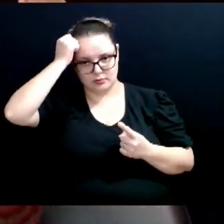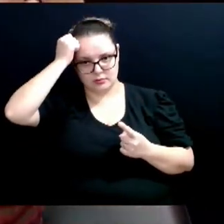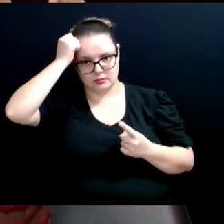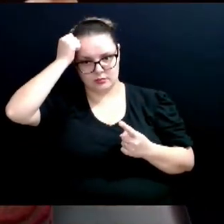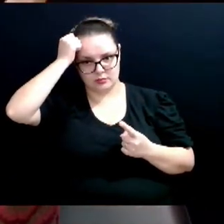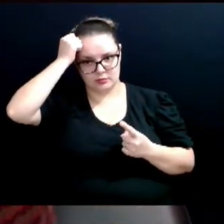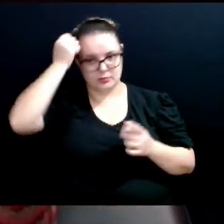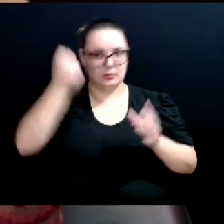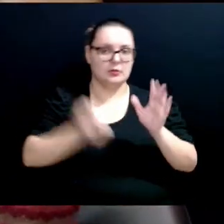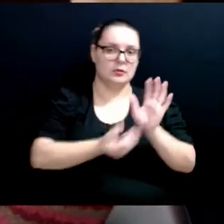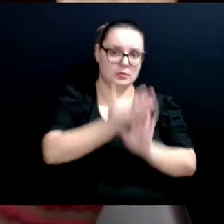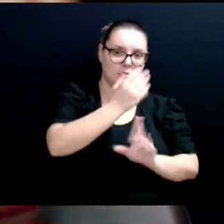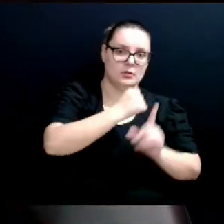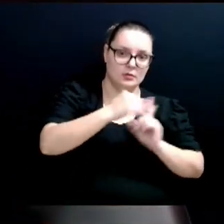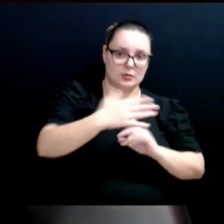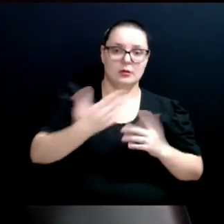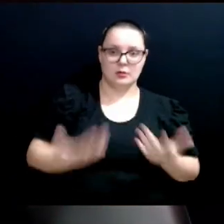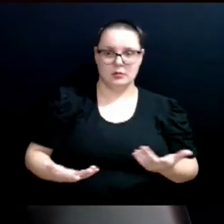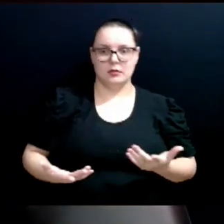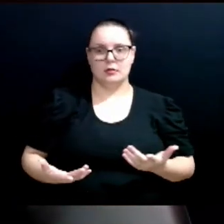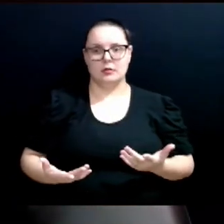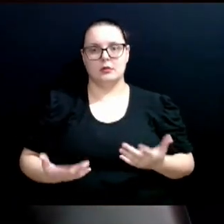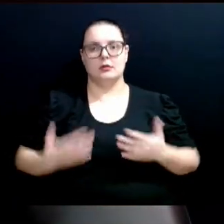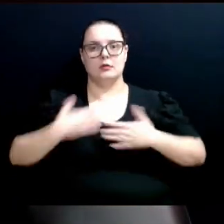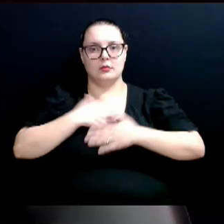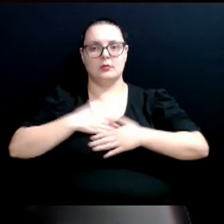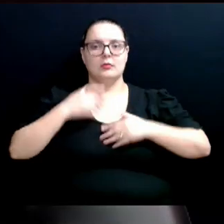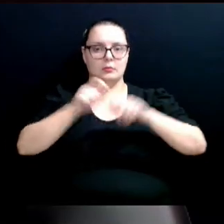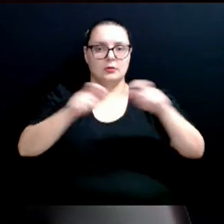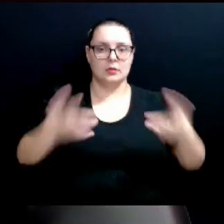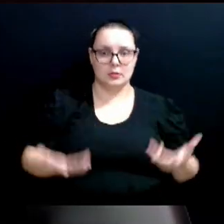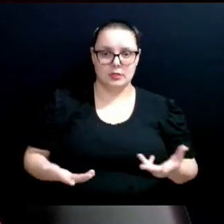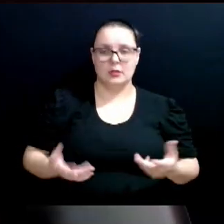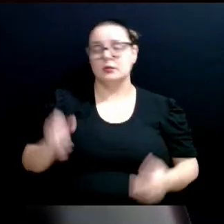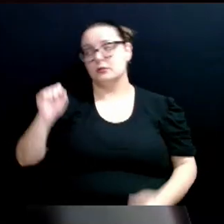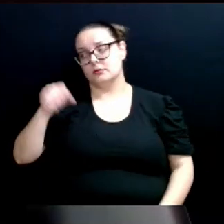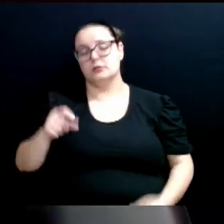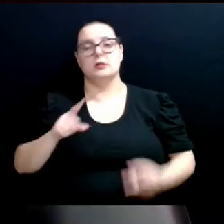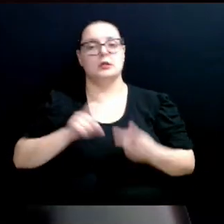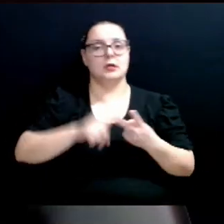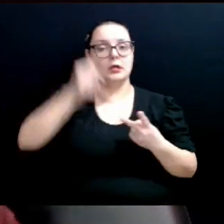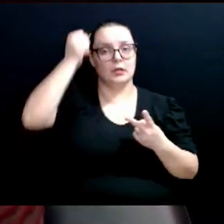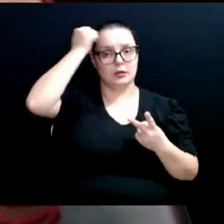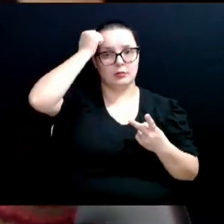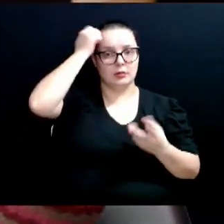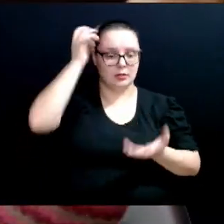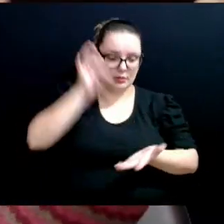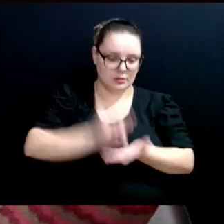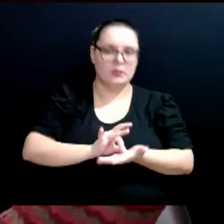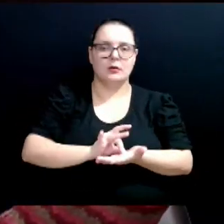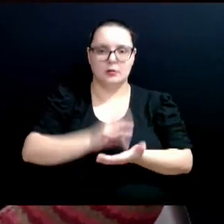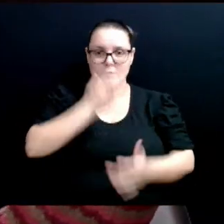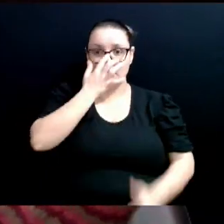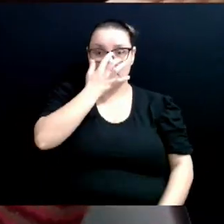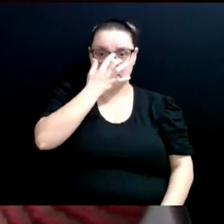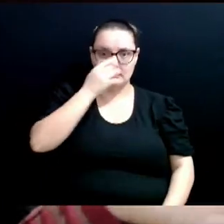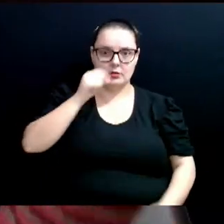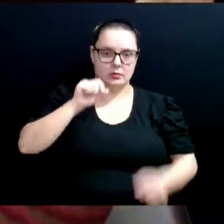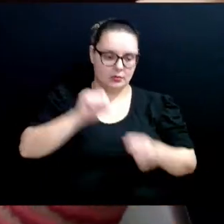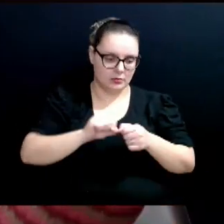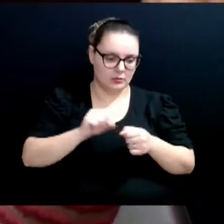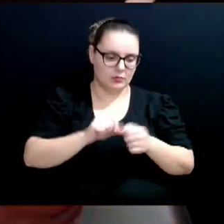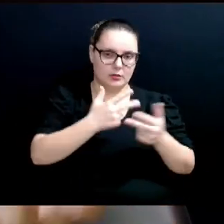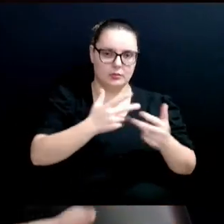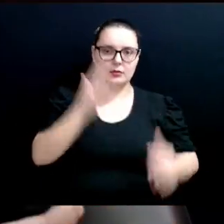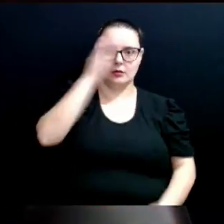social, que é a culpa para agradar os outros. Isso. E a culpa real, que é a culpa, eu fiz algo de mal a